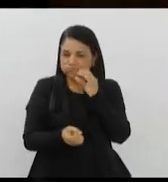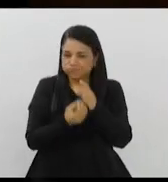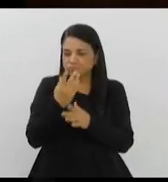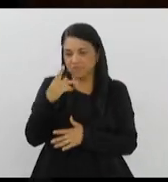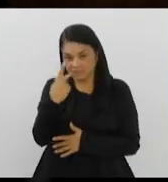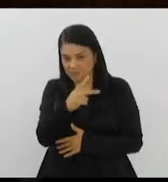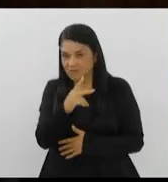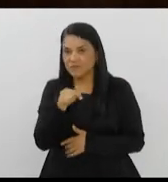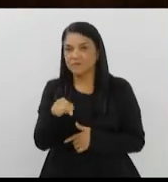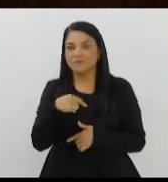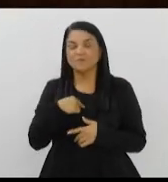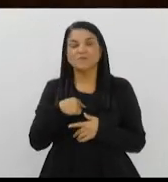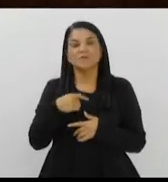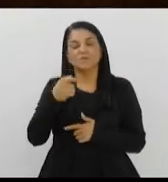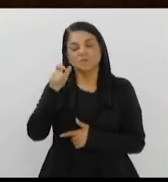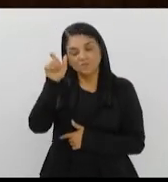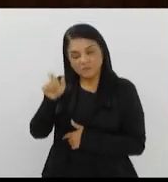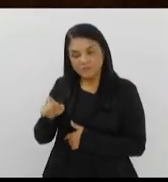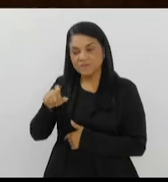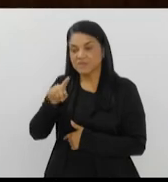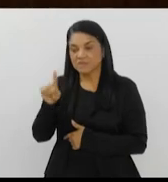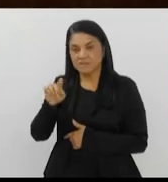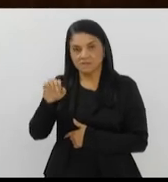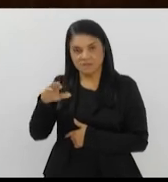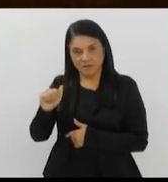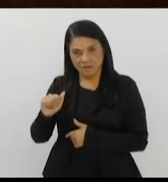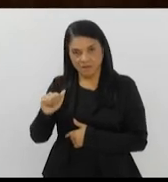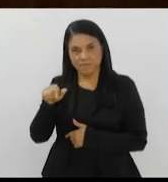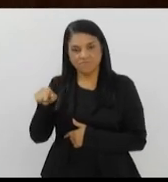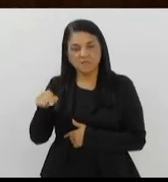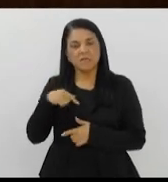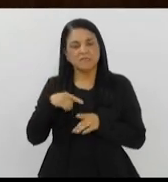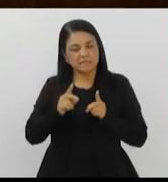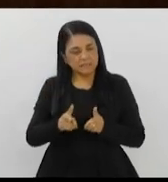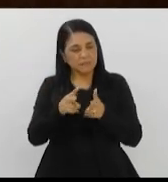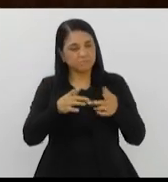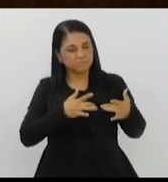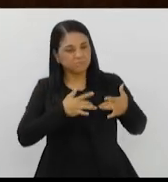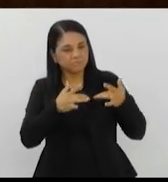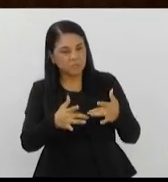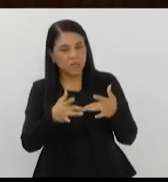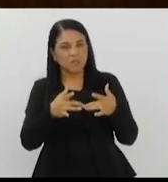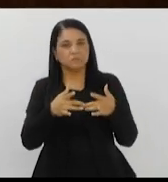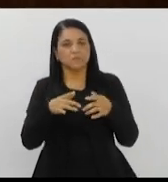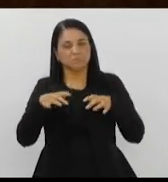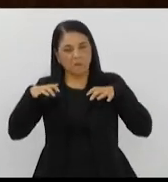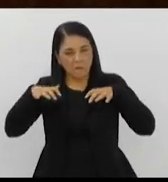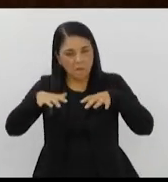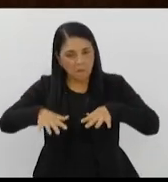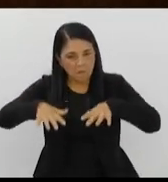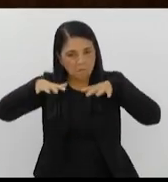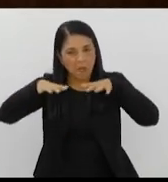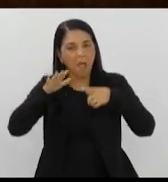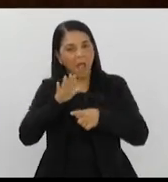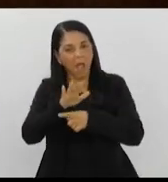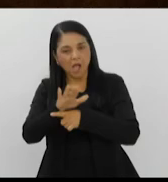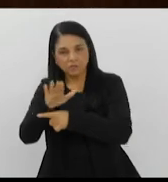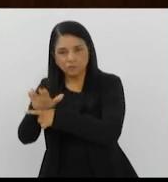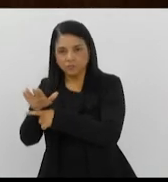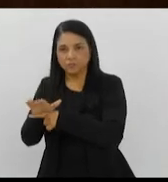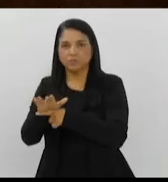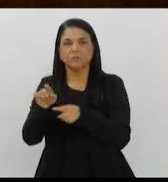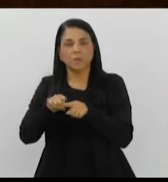Pagodinho, dizendo que, além de um grande cantor, ele é uma pessoa solidária nas enchentes, sempre ajudou. É uma pessoa que sempre participa das campanhas contra